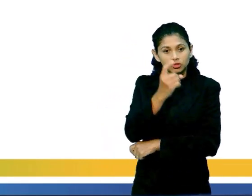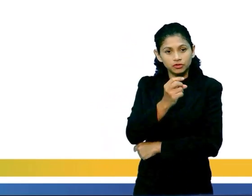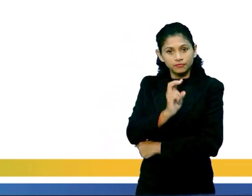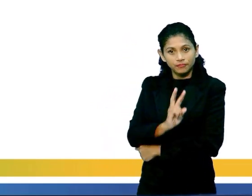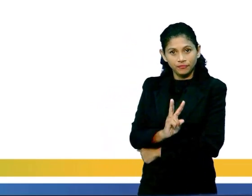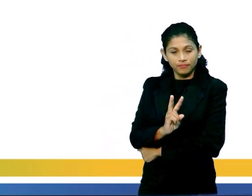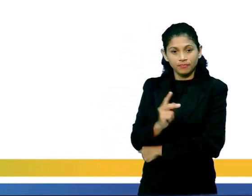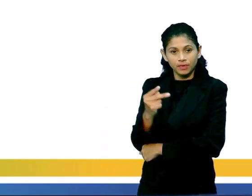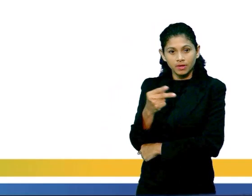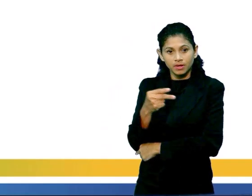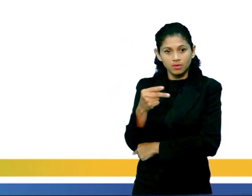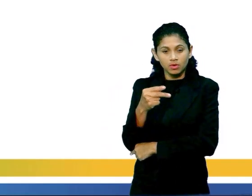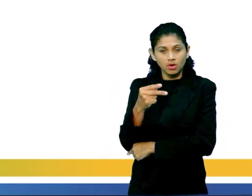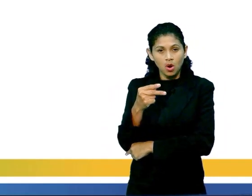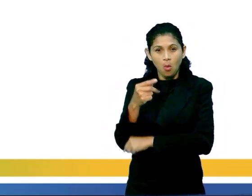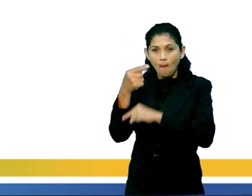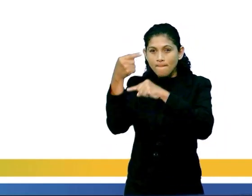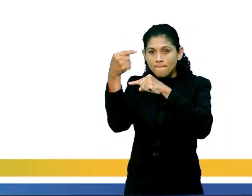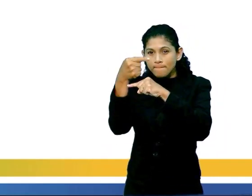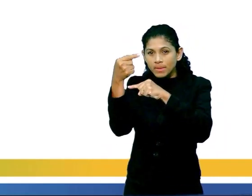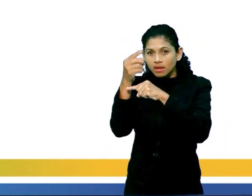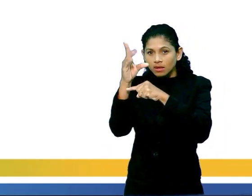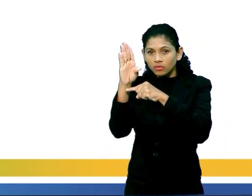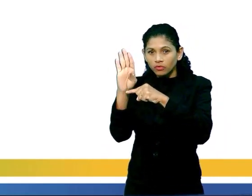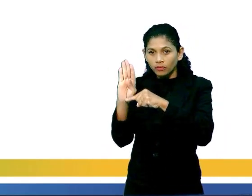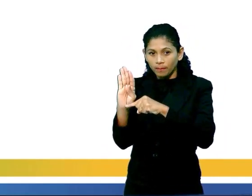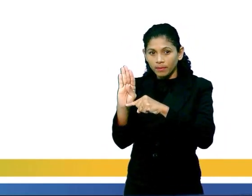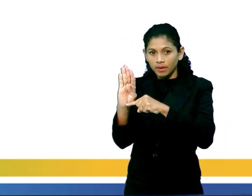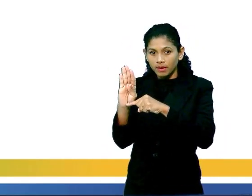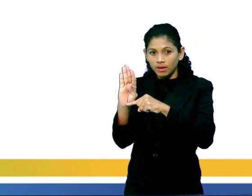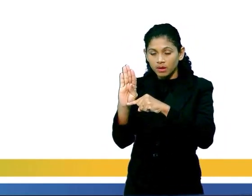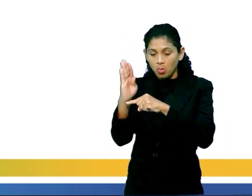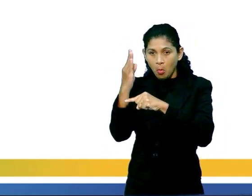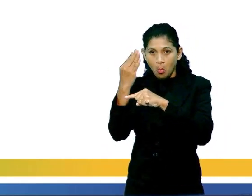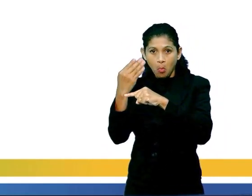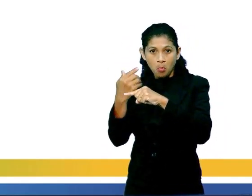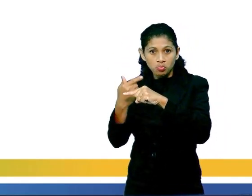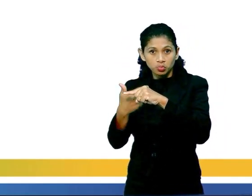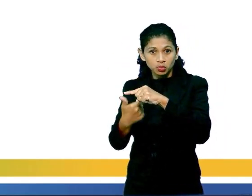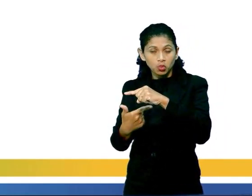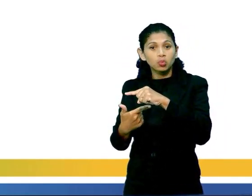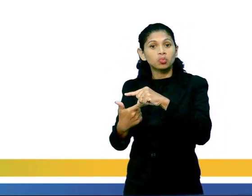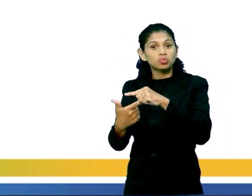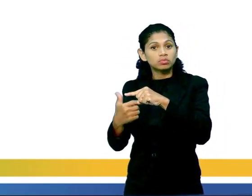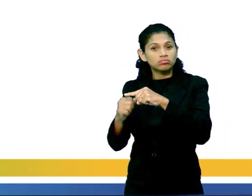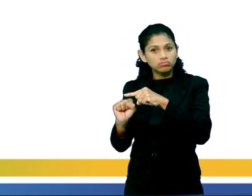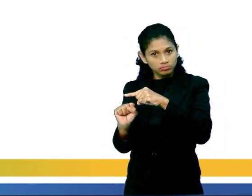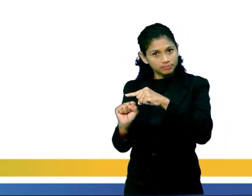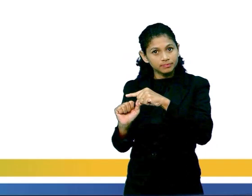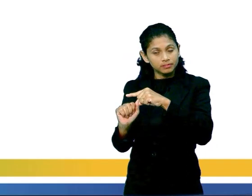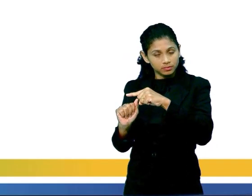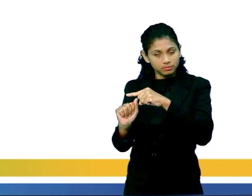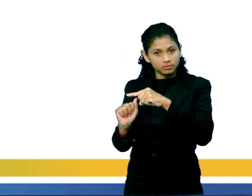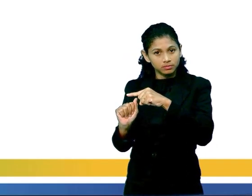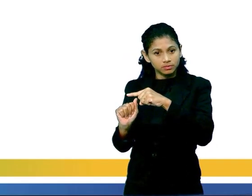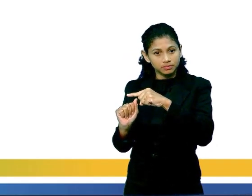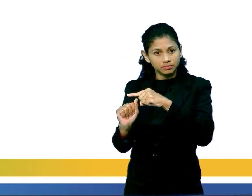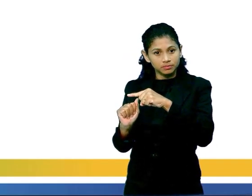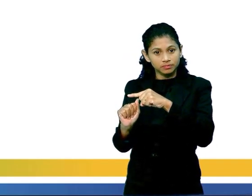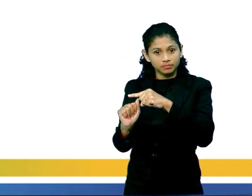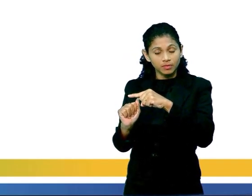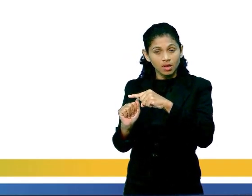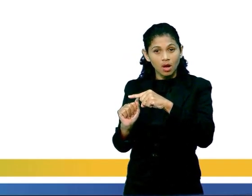X-vértice é menos B sobre 2A. O B nós sabemos que é 14, então vai ser menos